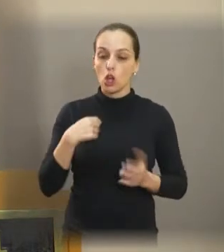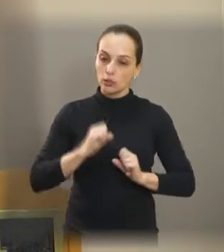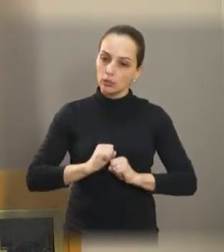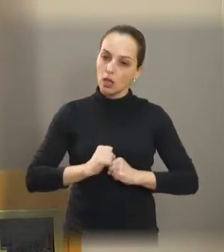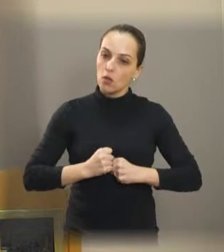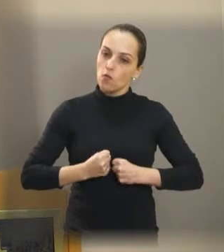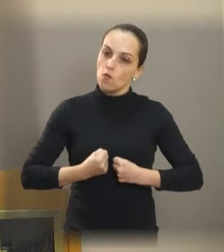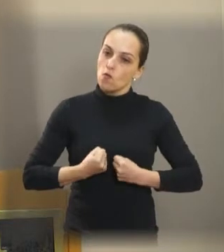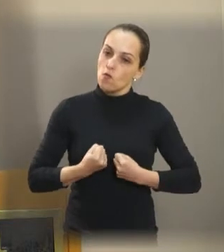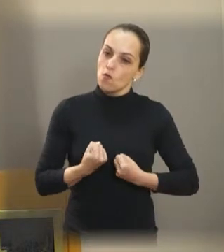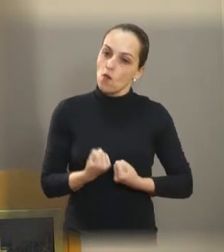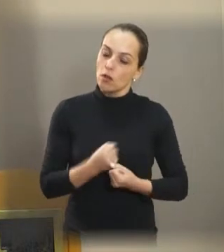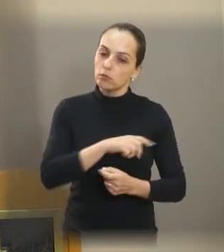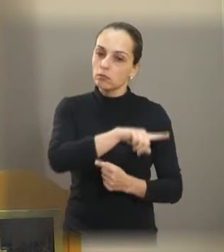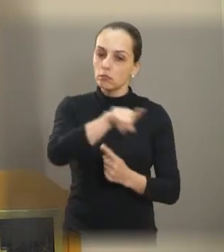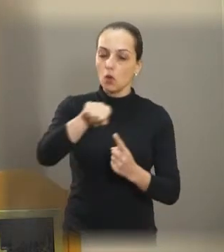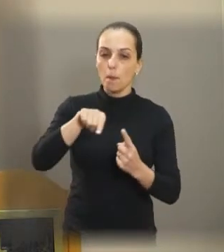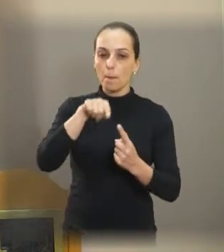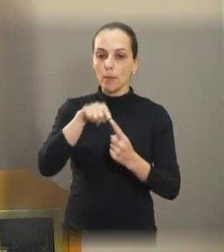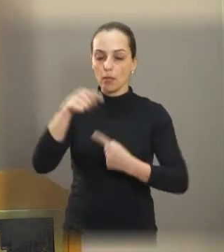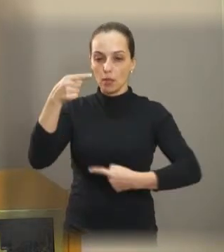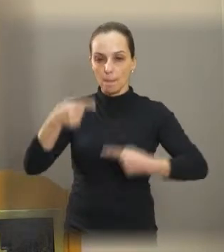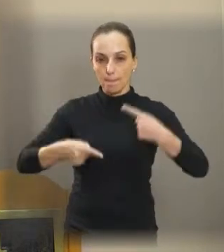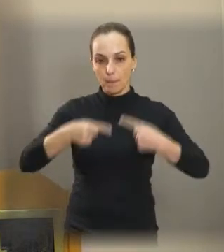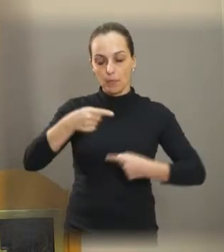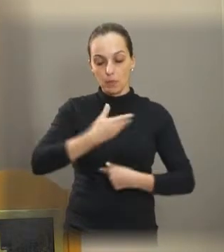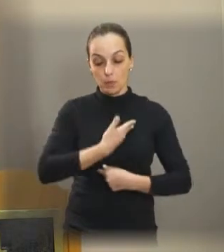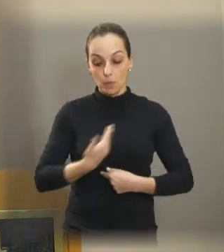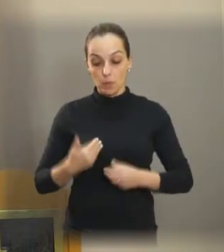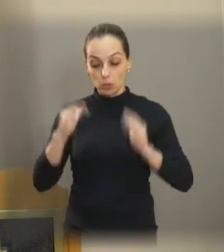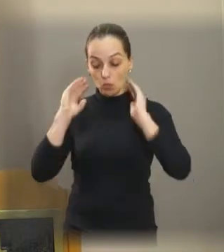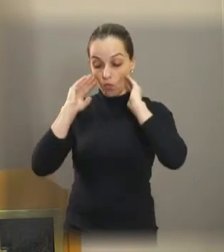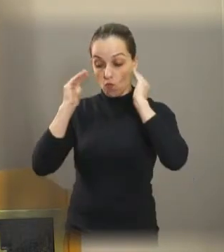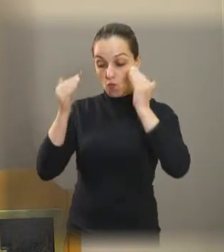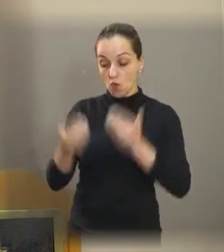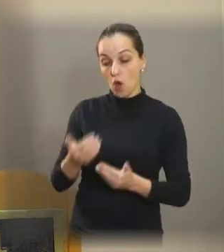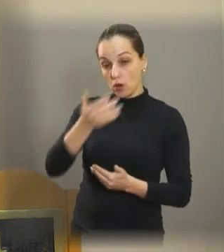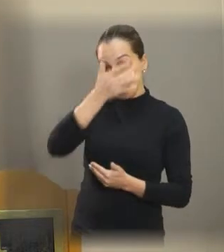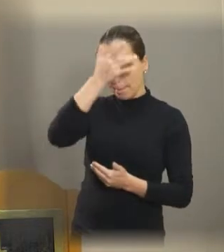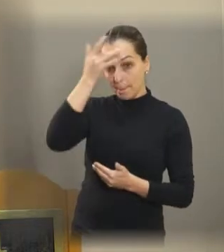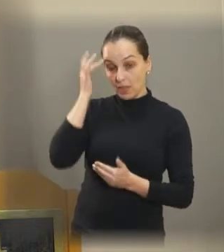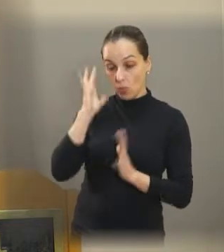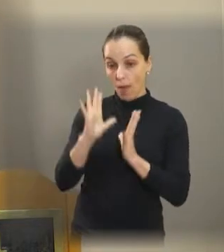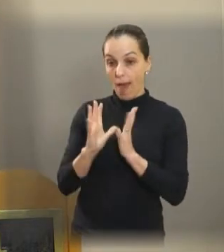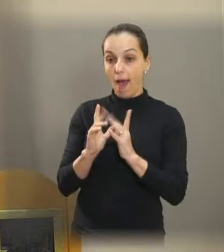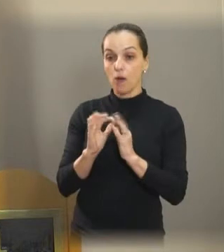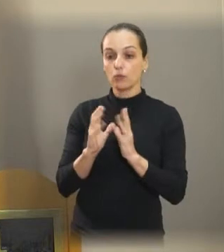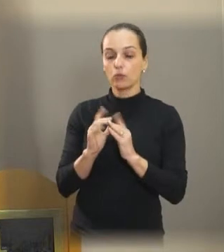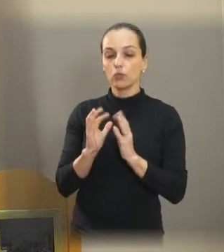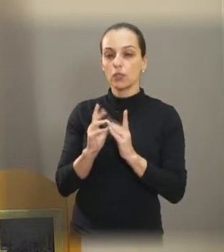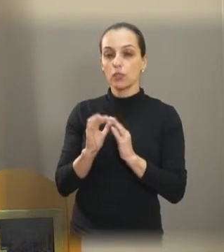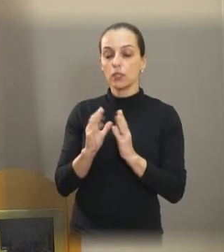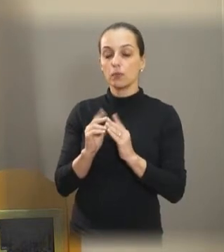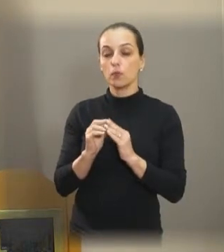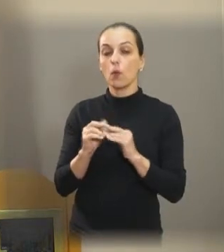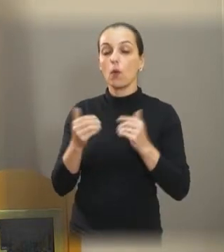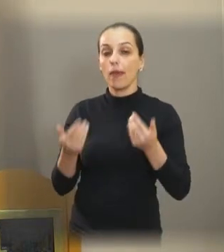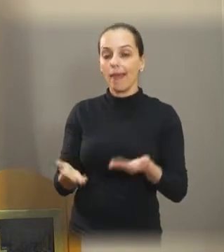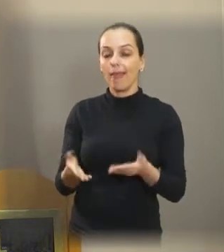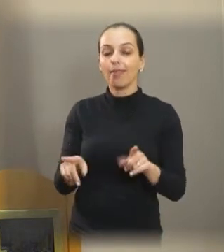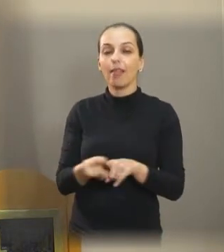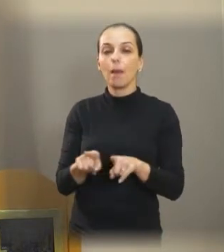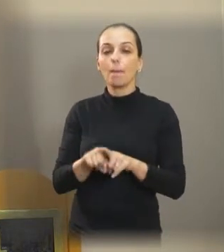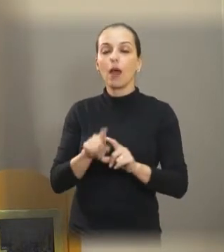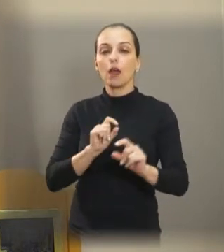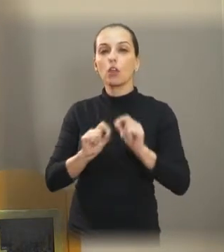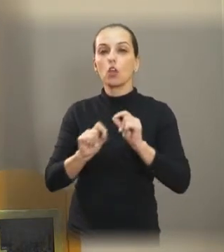esforço em busca das políticas públicas voltadas para a pessoa com autismo e minimizar